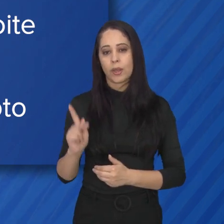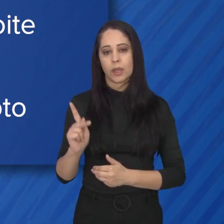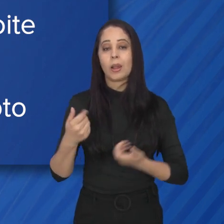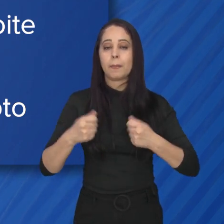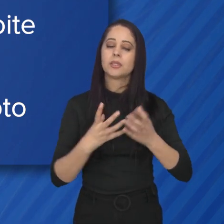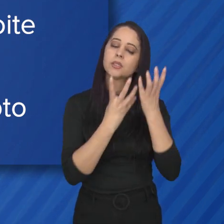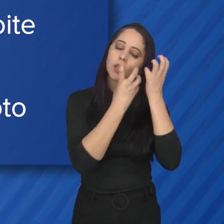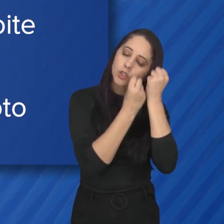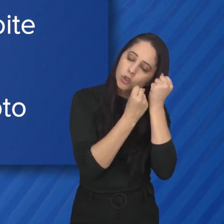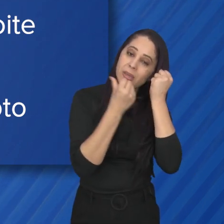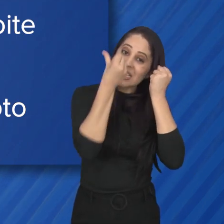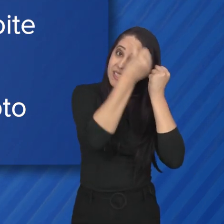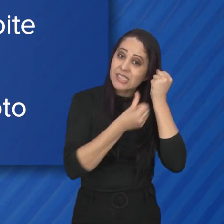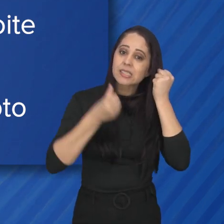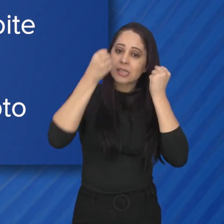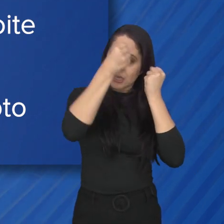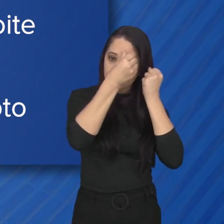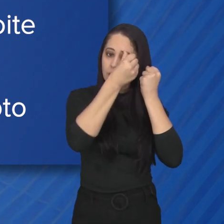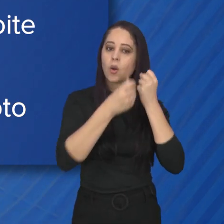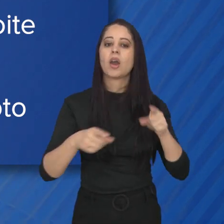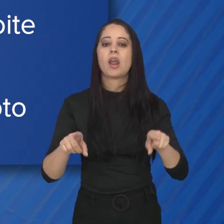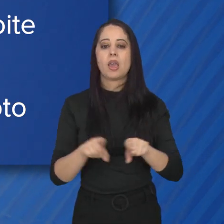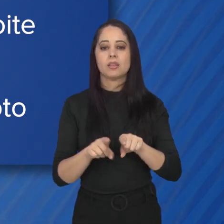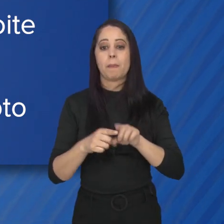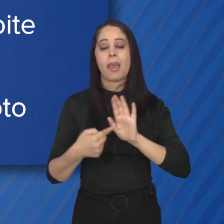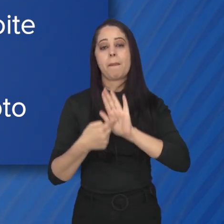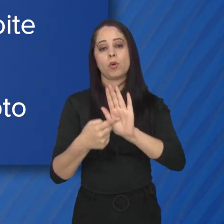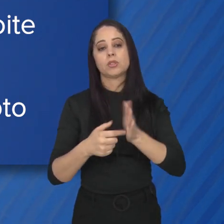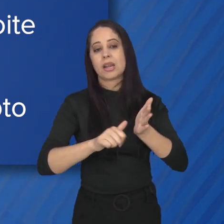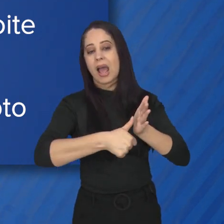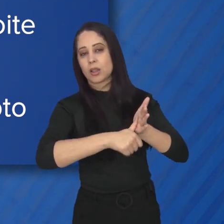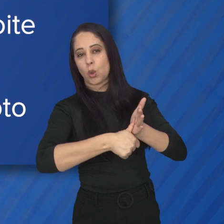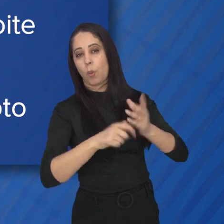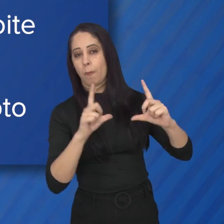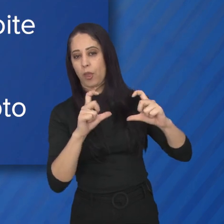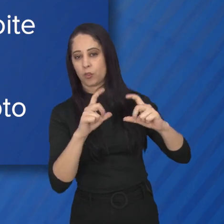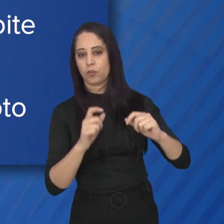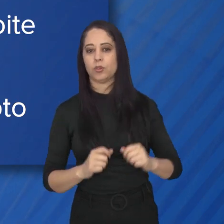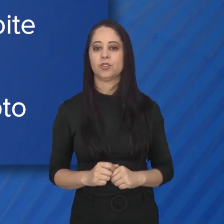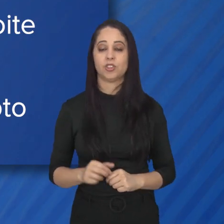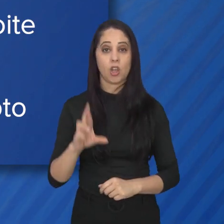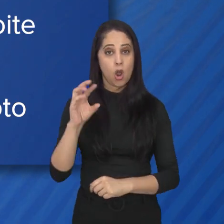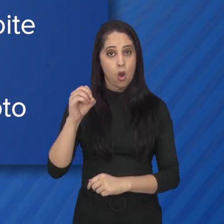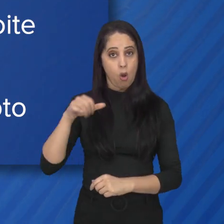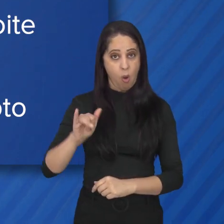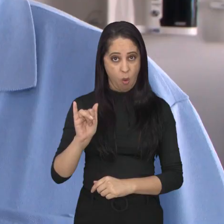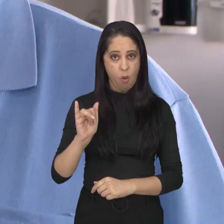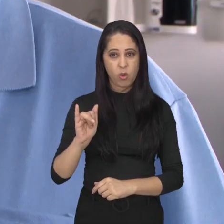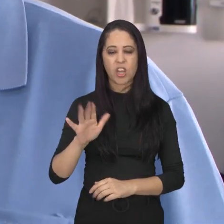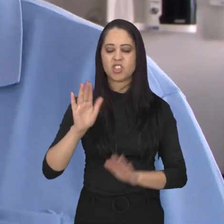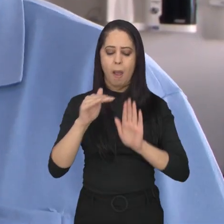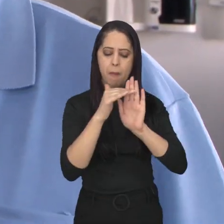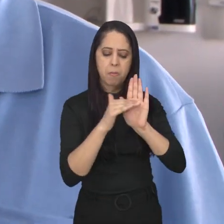dia de descanso após a doação. É de suma importância. Algumas atividades, principalmente aquelas atividades de escritório, ainda permitem que a